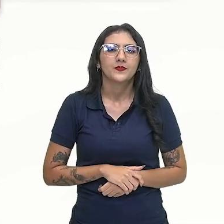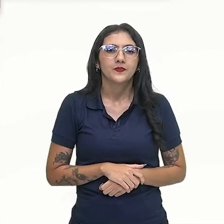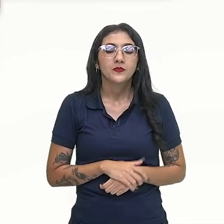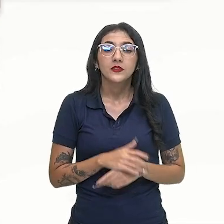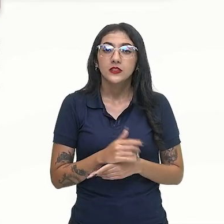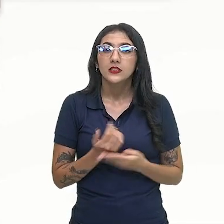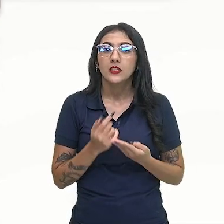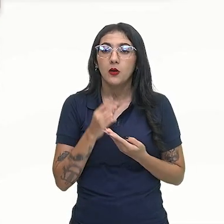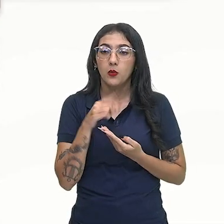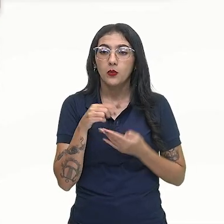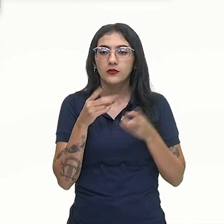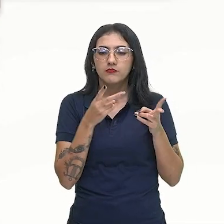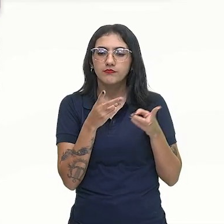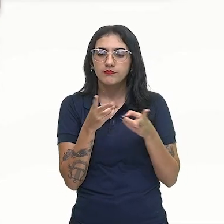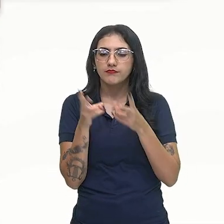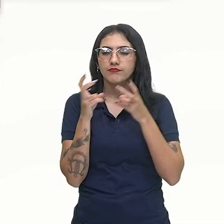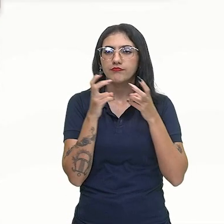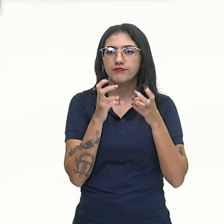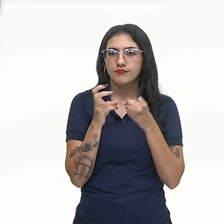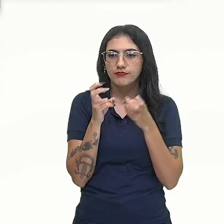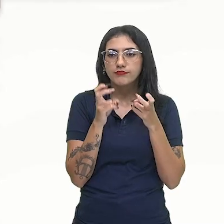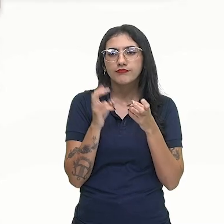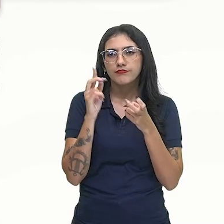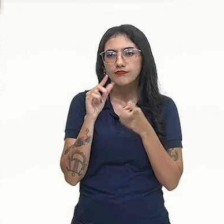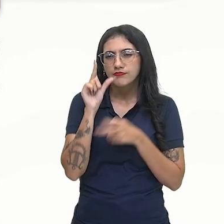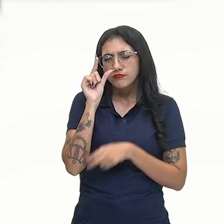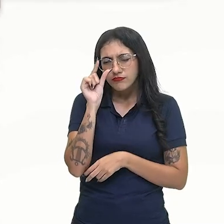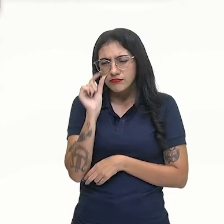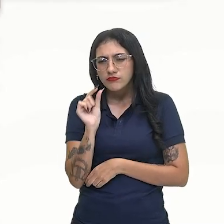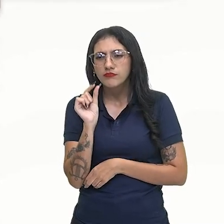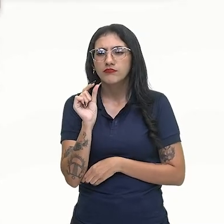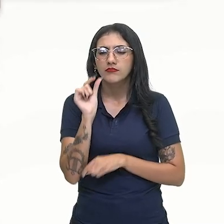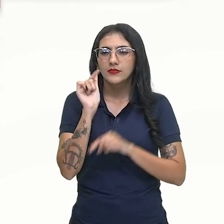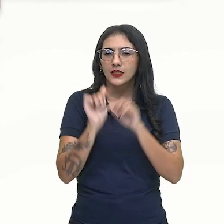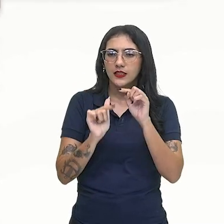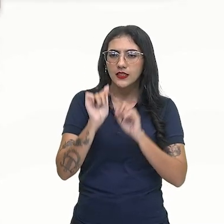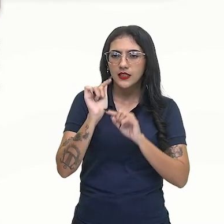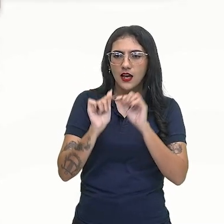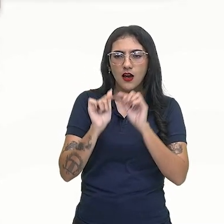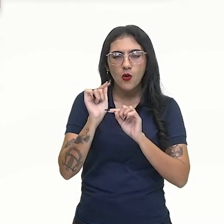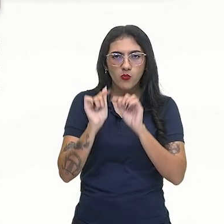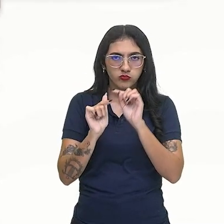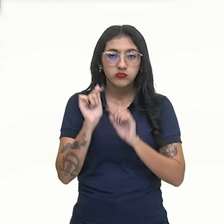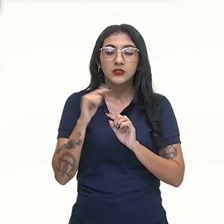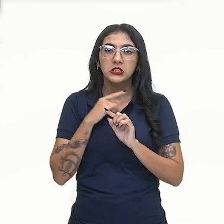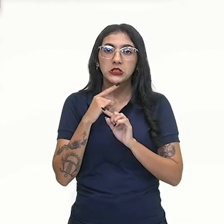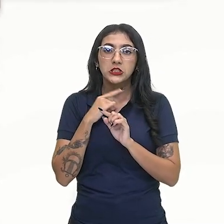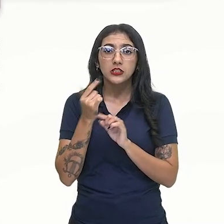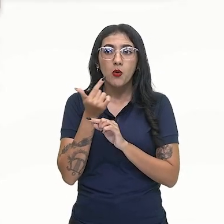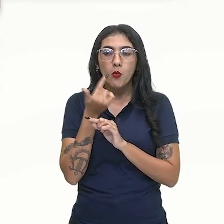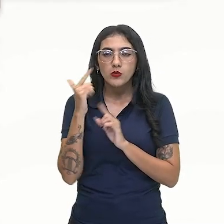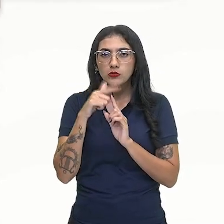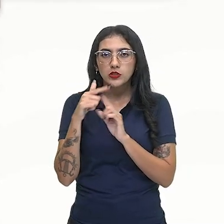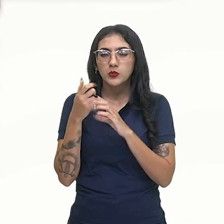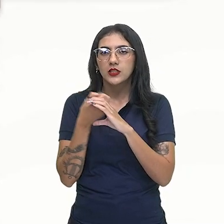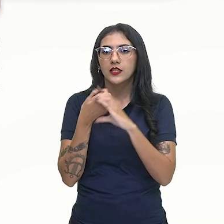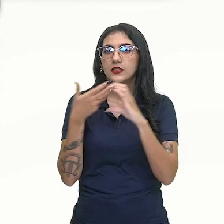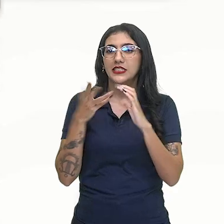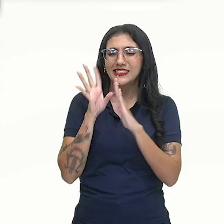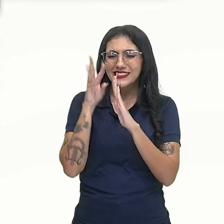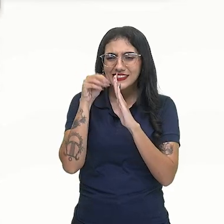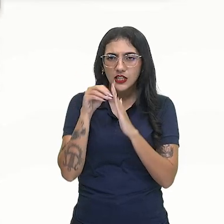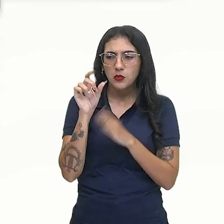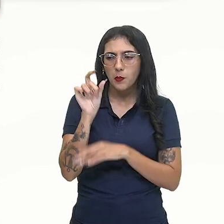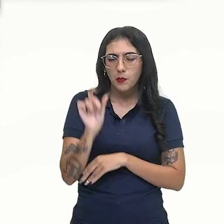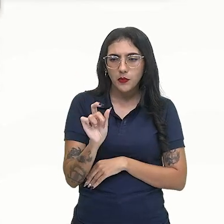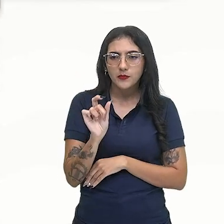na presença, né, desse pequeno fragmento de cortiça que ela apresentava pequenos compartimentos. E vejam vocês,